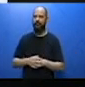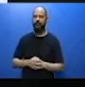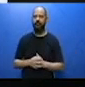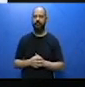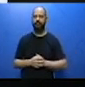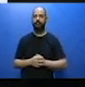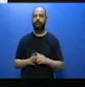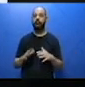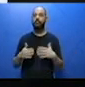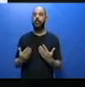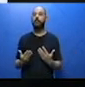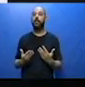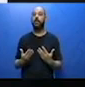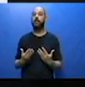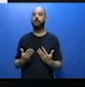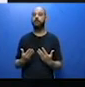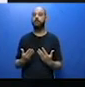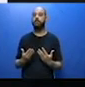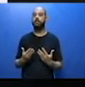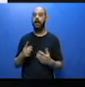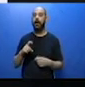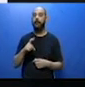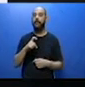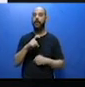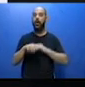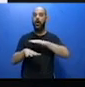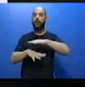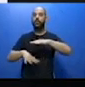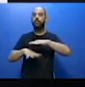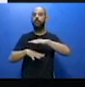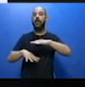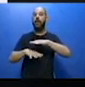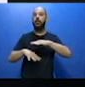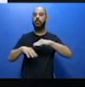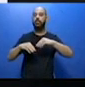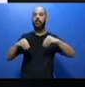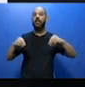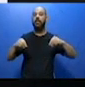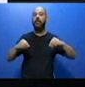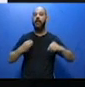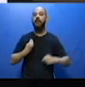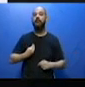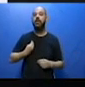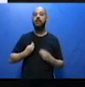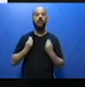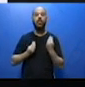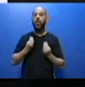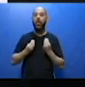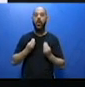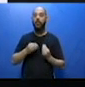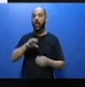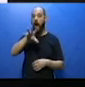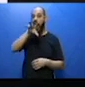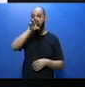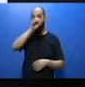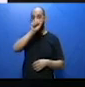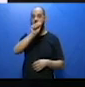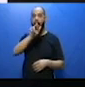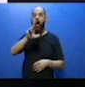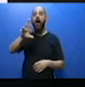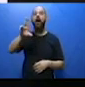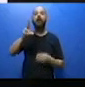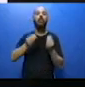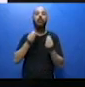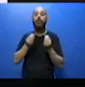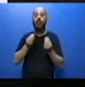Mas como a minhoca sobrevive embaixo da terra? Como ela respira? As minhocas respiram através da